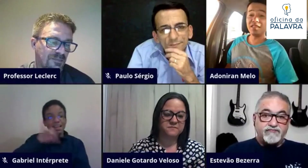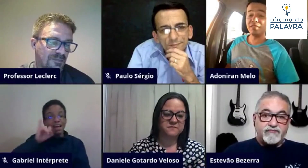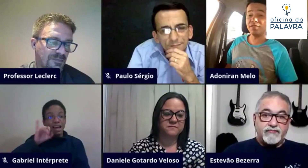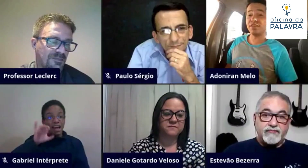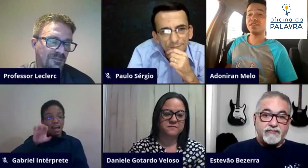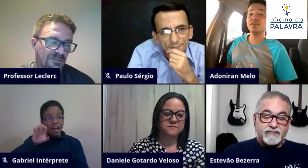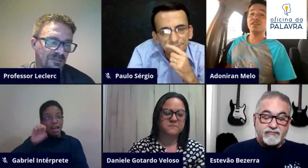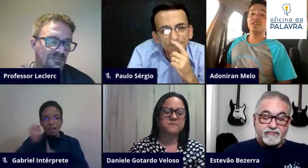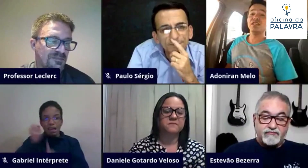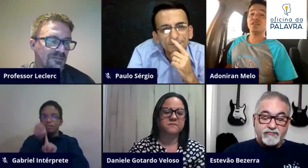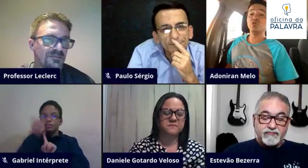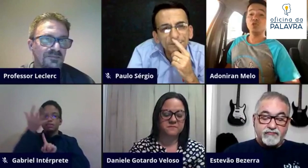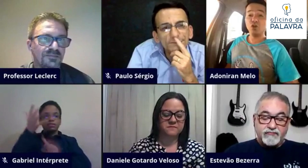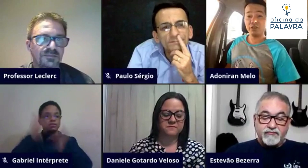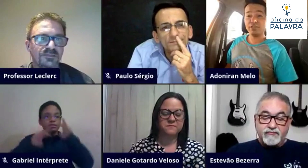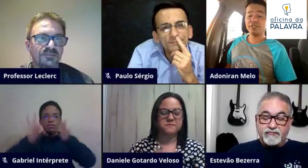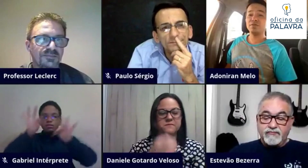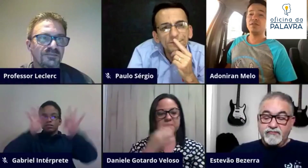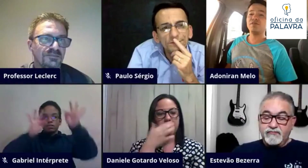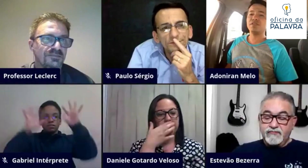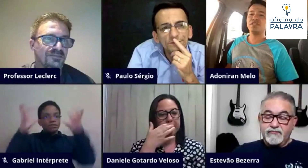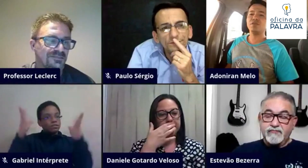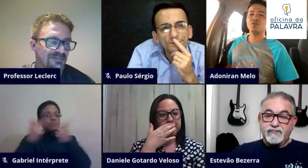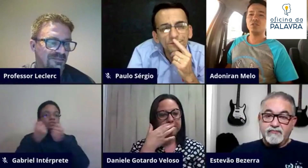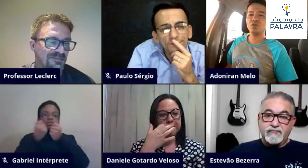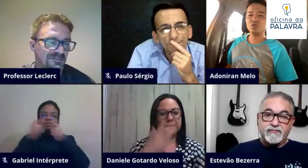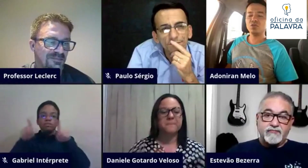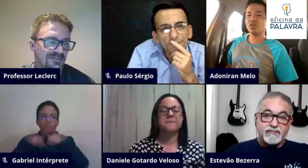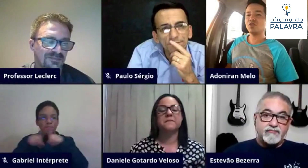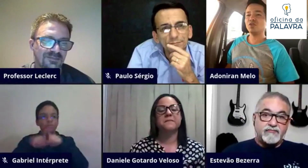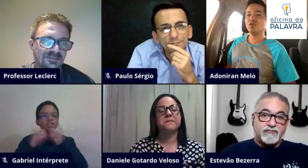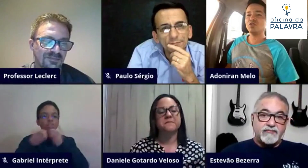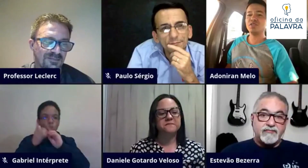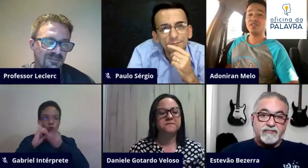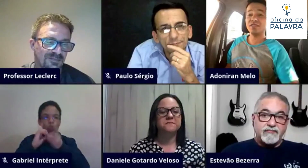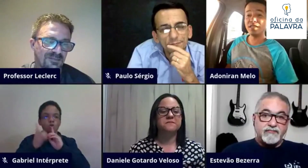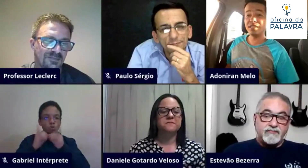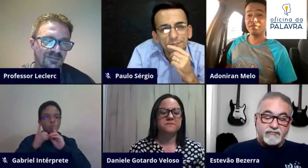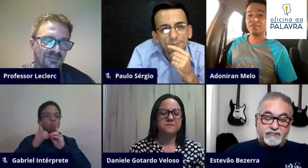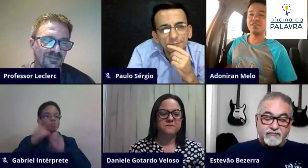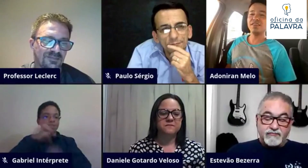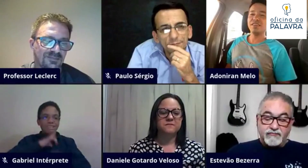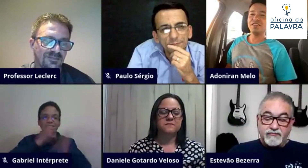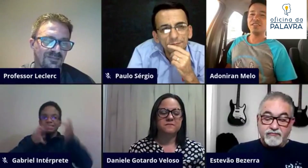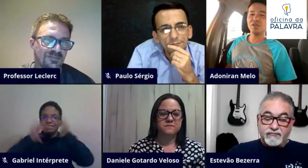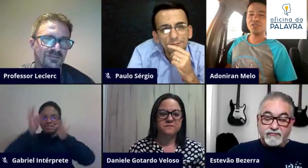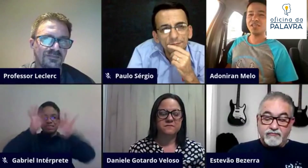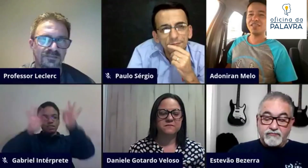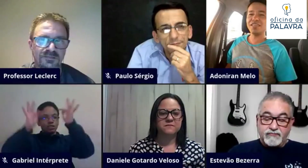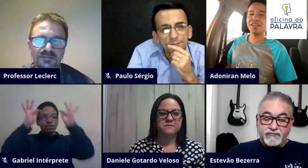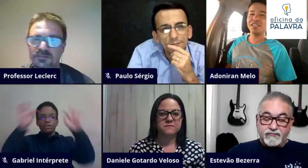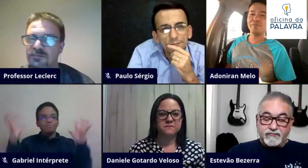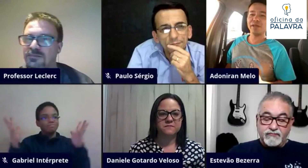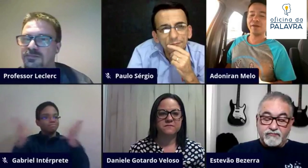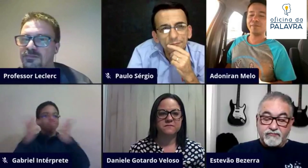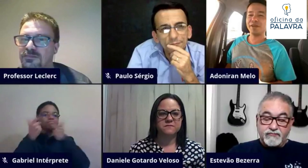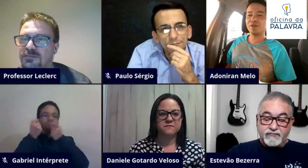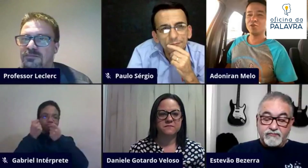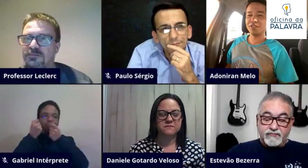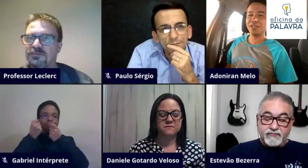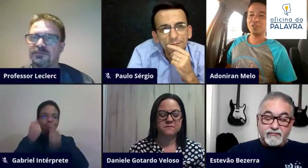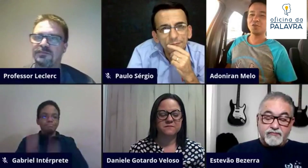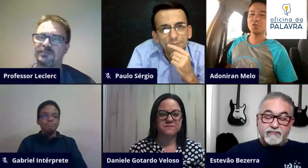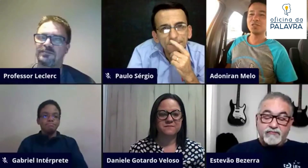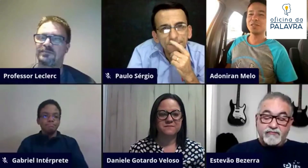tecnológicos incríveis, né? O DOT também fazendo com recursos tecnológicos incríveis. Então, seria ali para